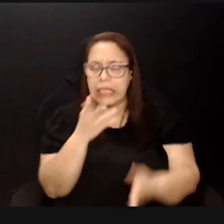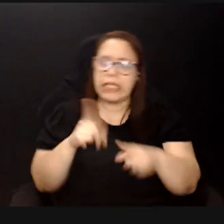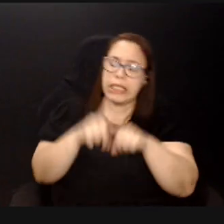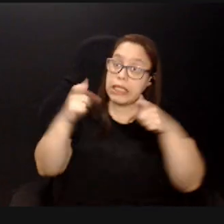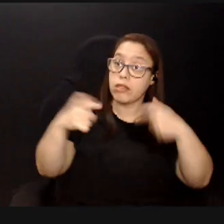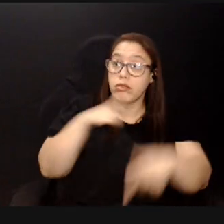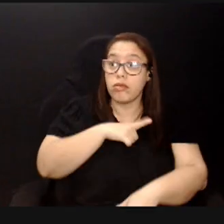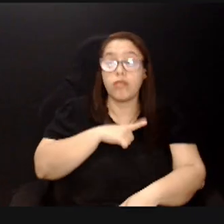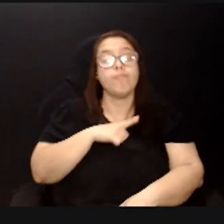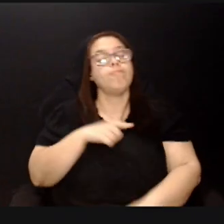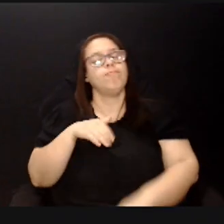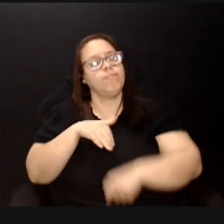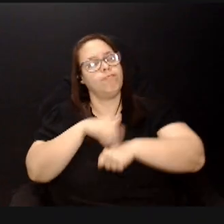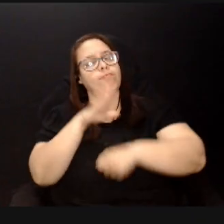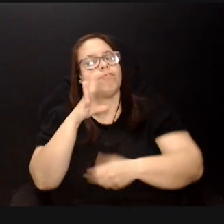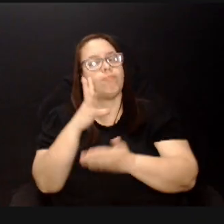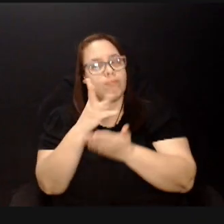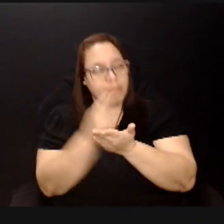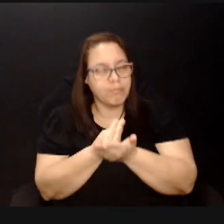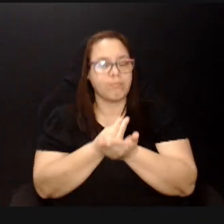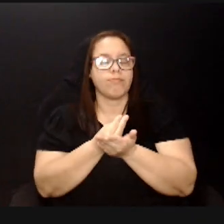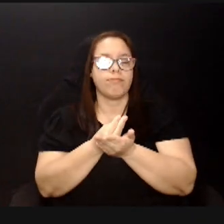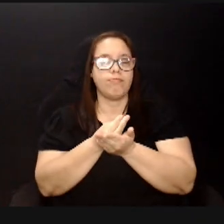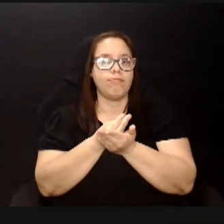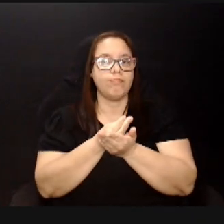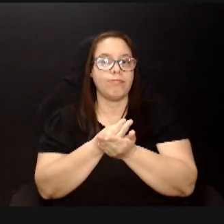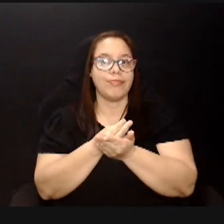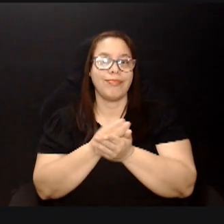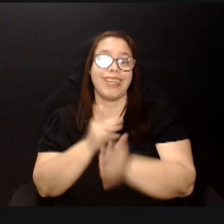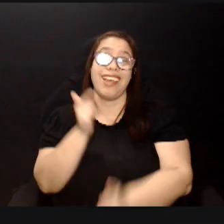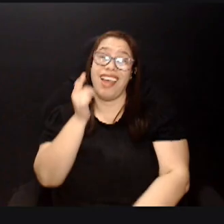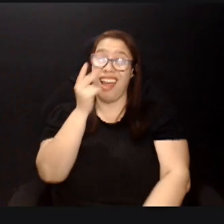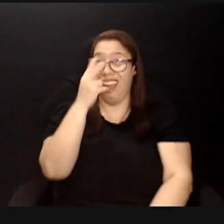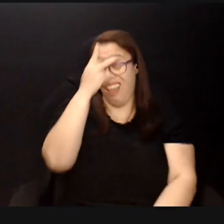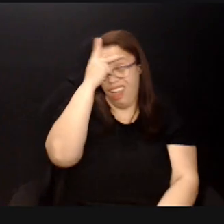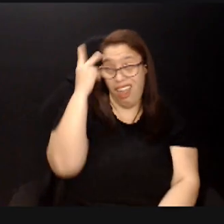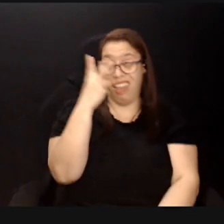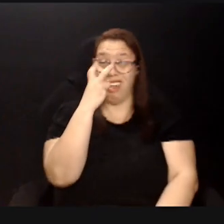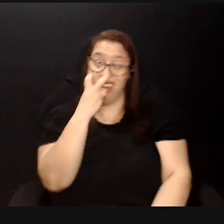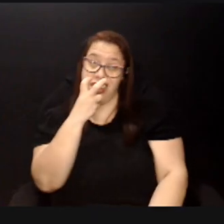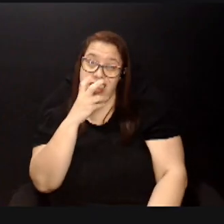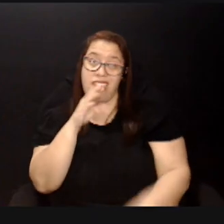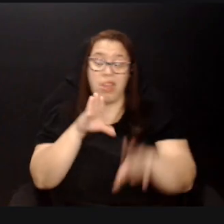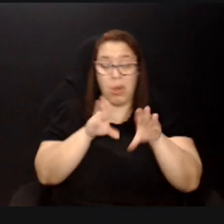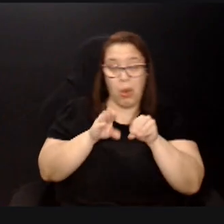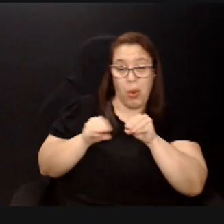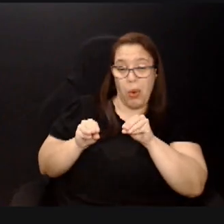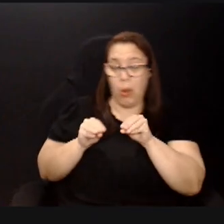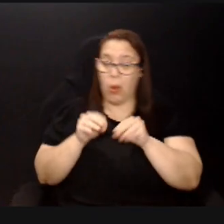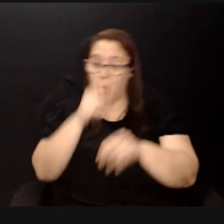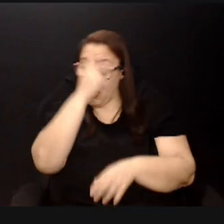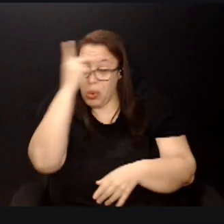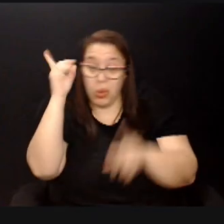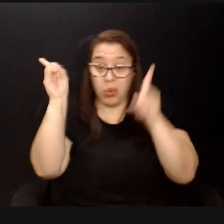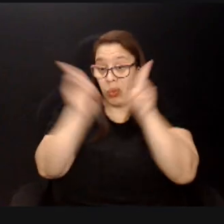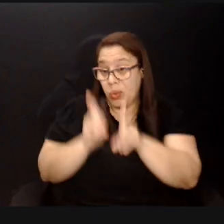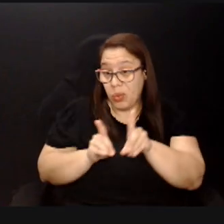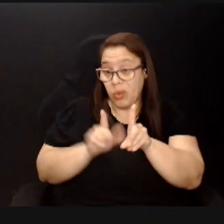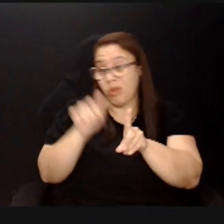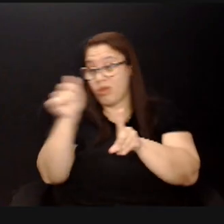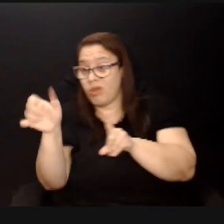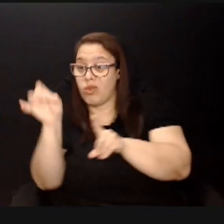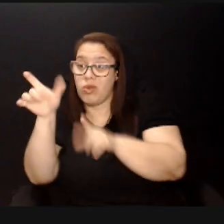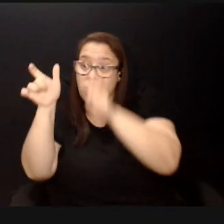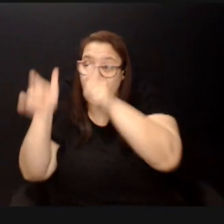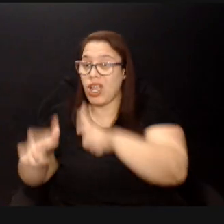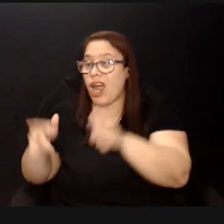muitas habilidades. Não tem mais aquela, né, que a pessoa cega só vai ser massagista, ou que a pessoa com a deficiência tal vai ser só aquilo, ou que uma